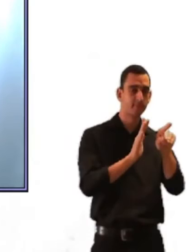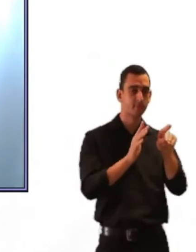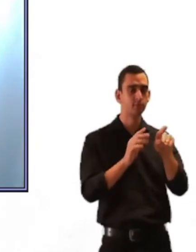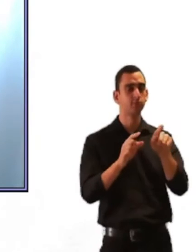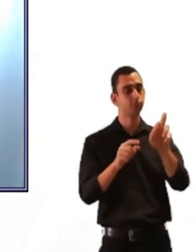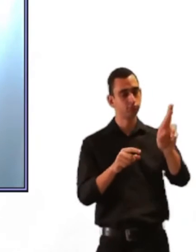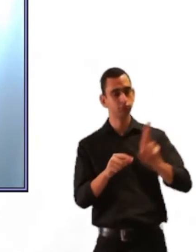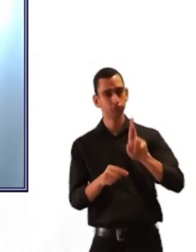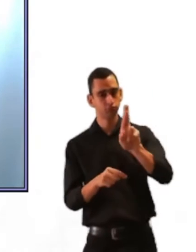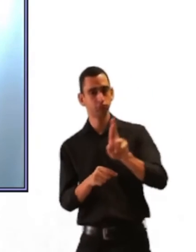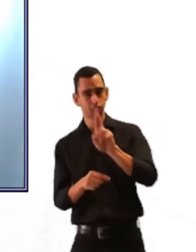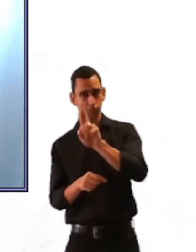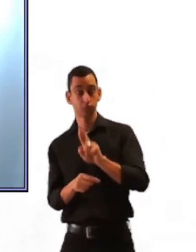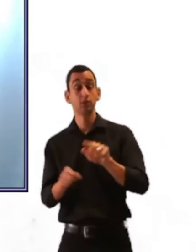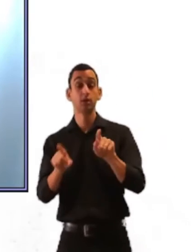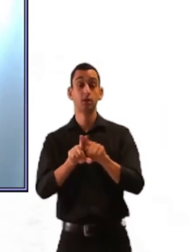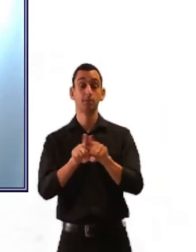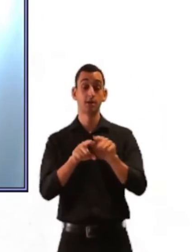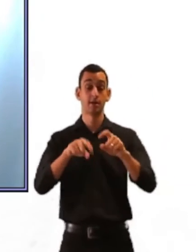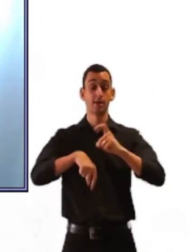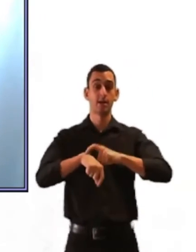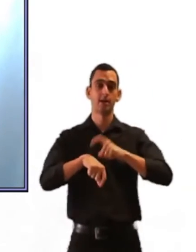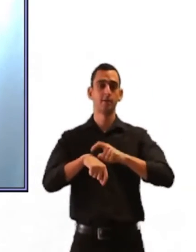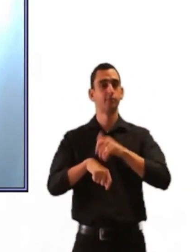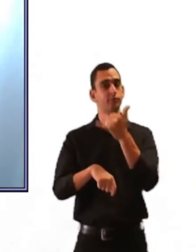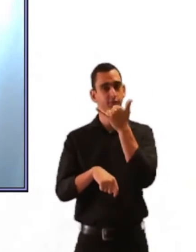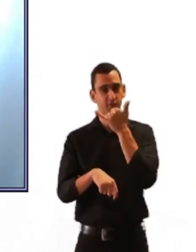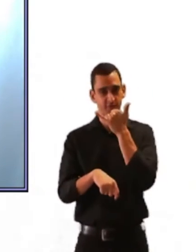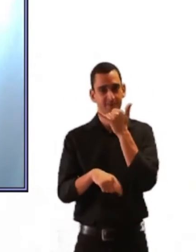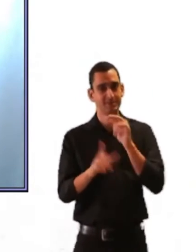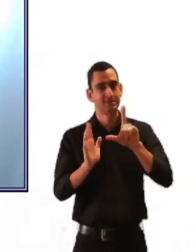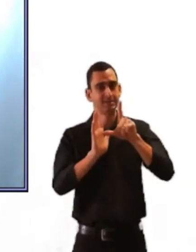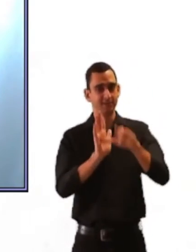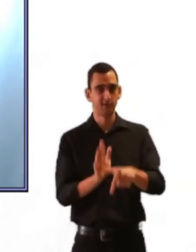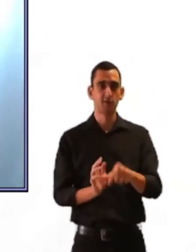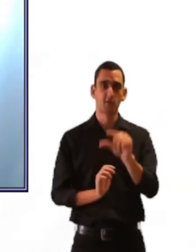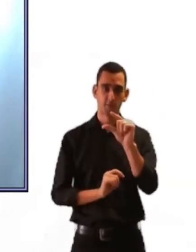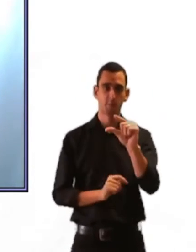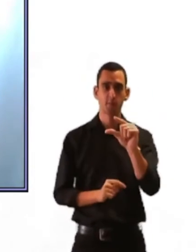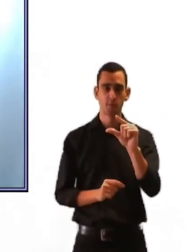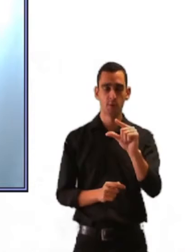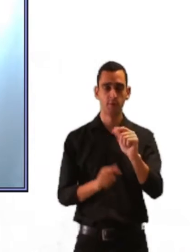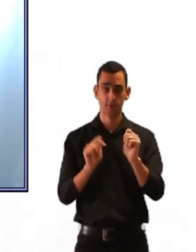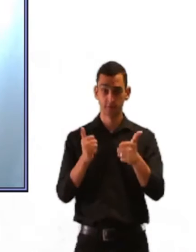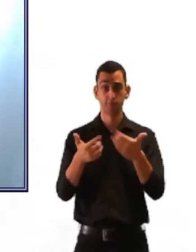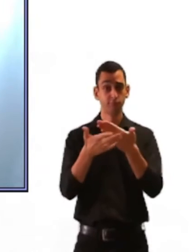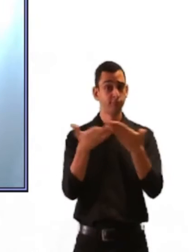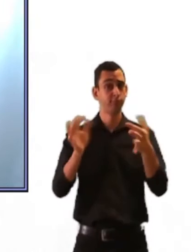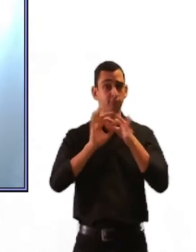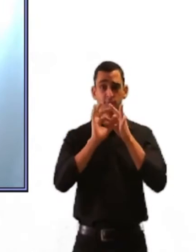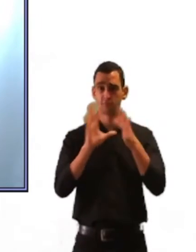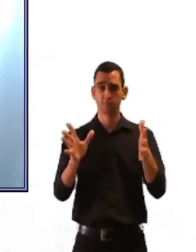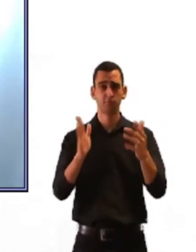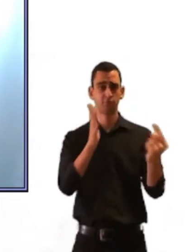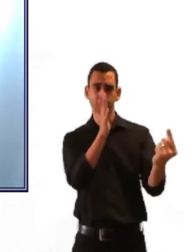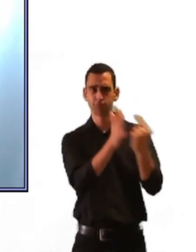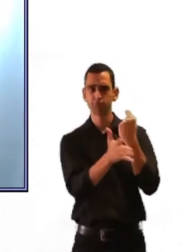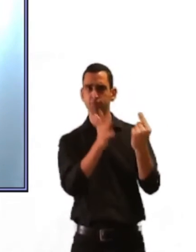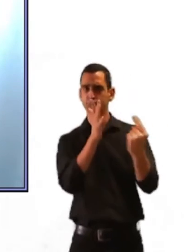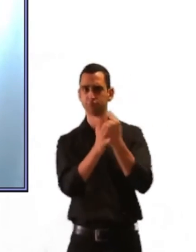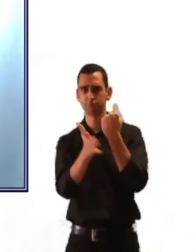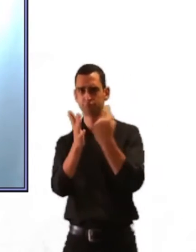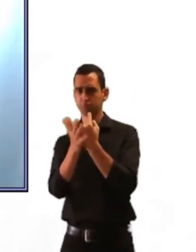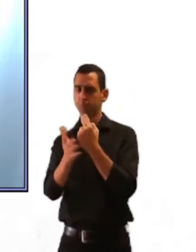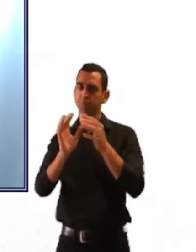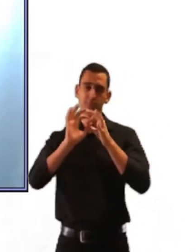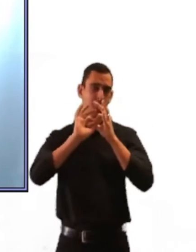tempo, e estou aí à disposição para responder as perguntas. Alguém puder me dar